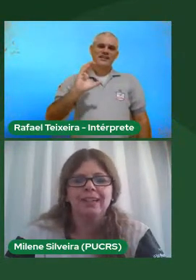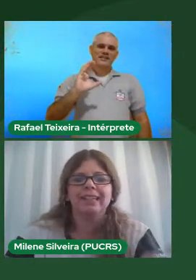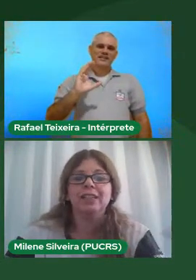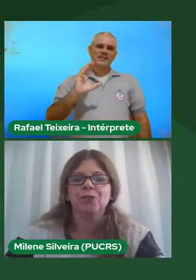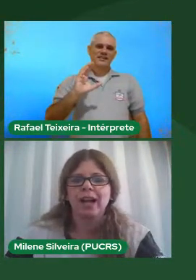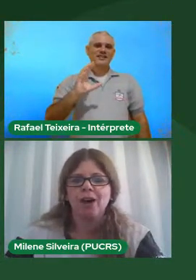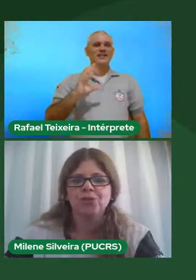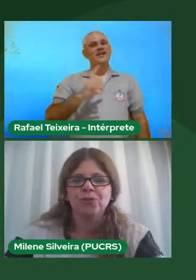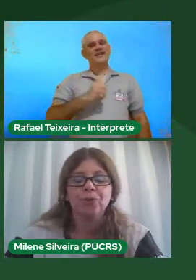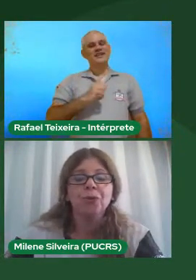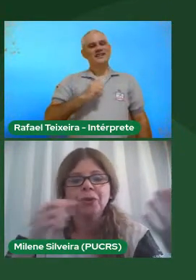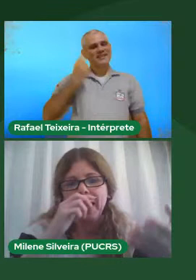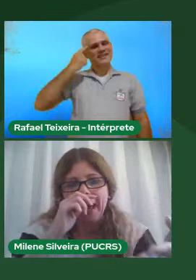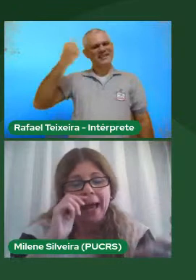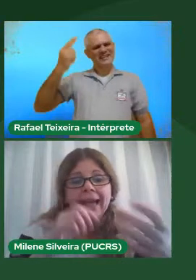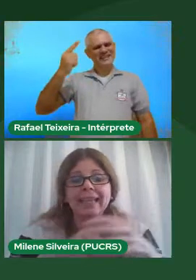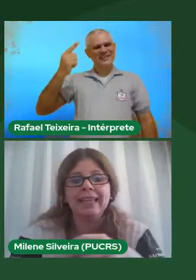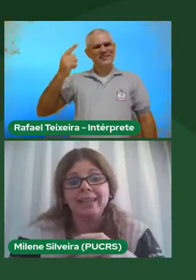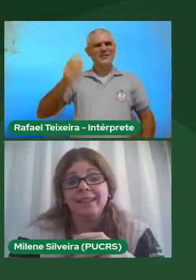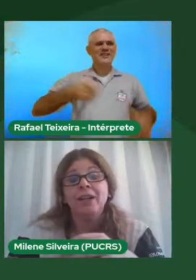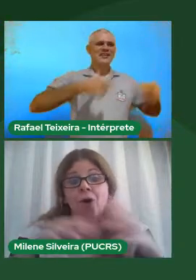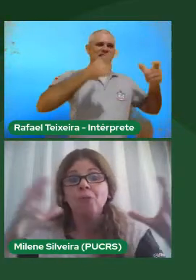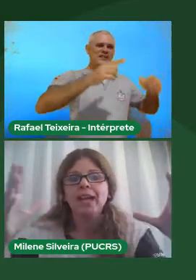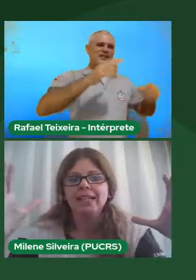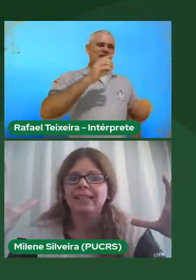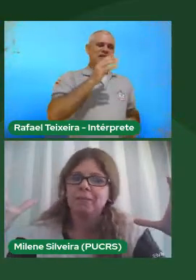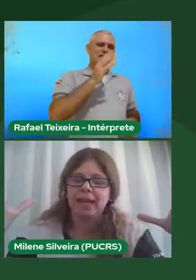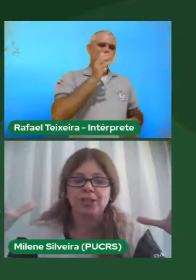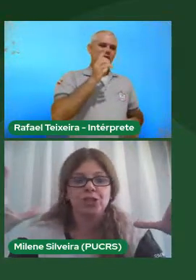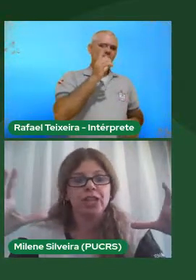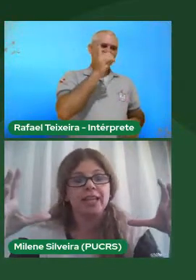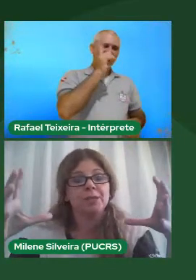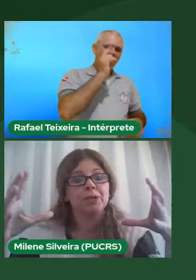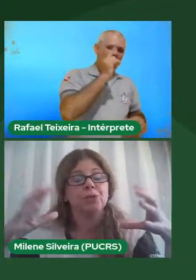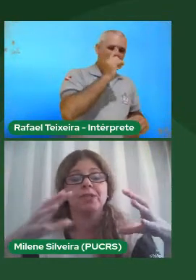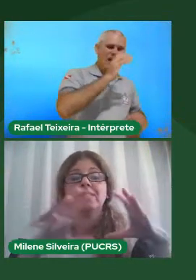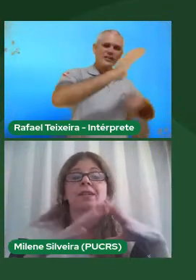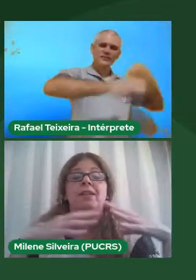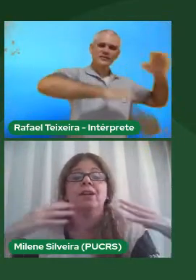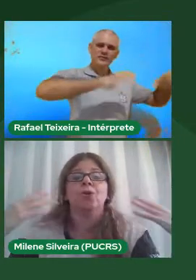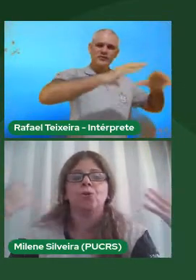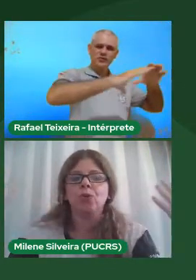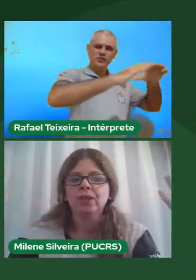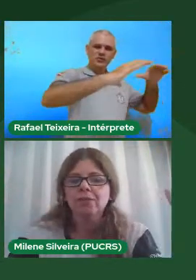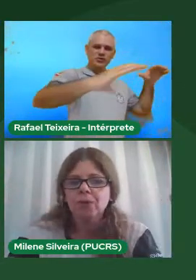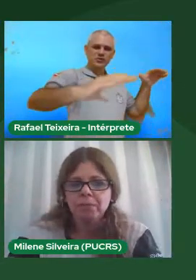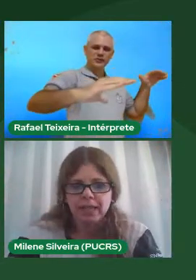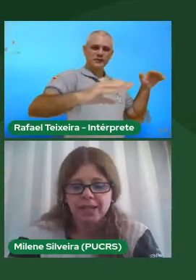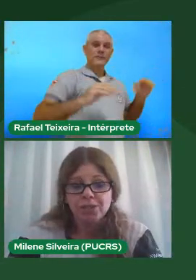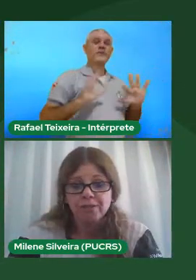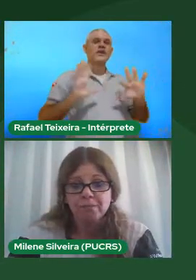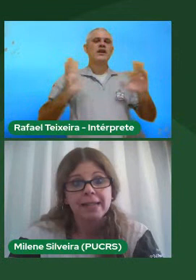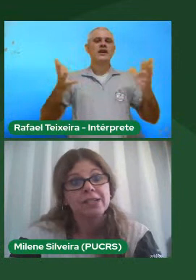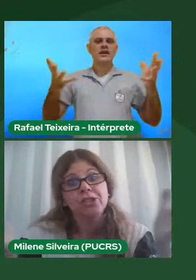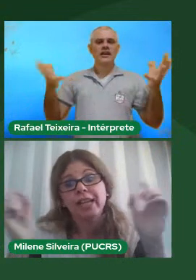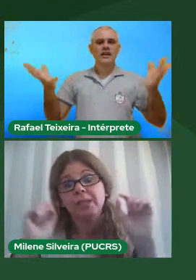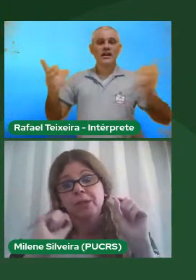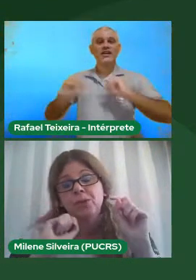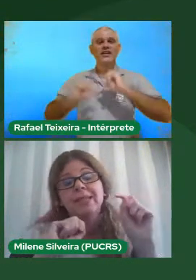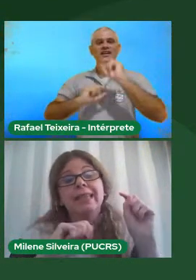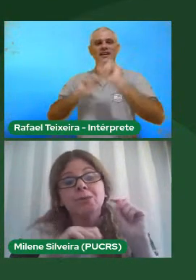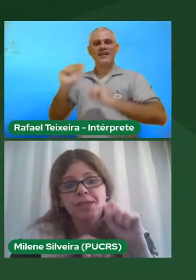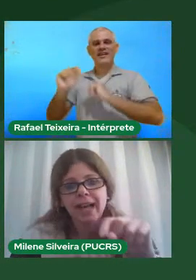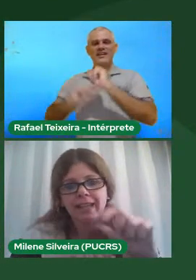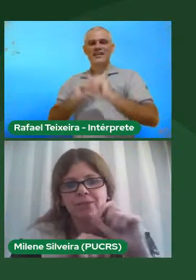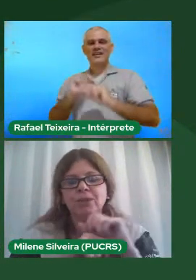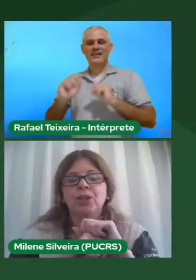com litoral de fundo, né? Aqui, como o IHC também, a gente quer que as pessoas curtam o ambiente, mas a gente quer que as